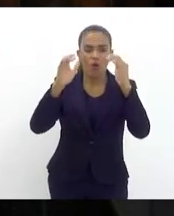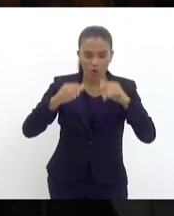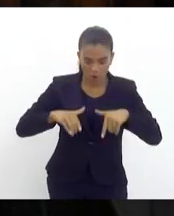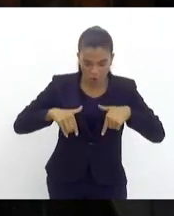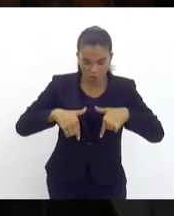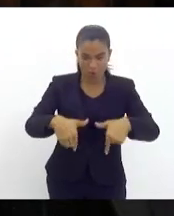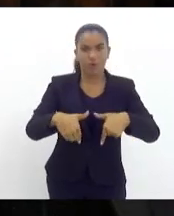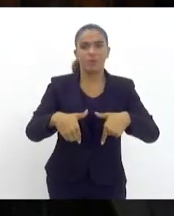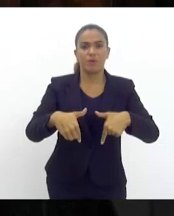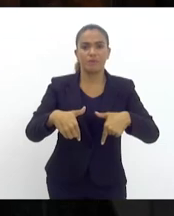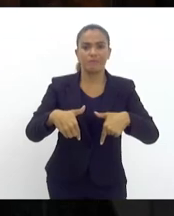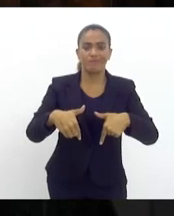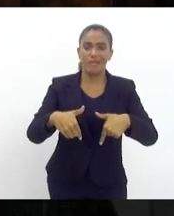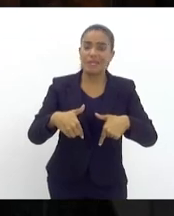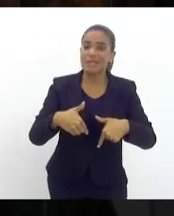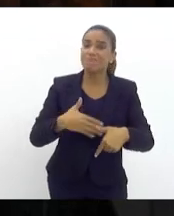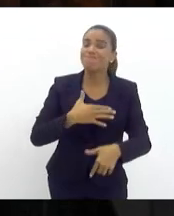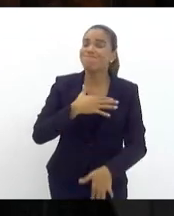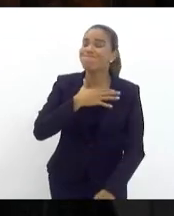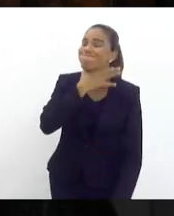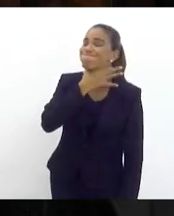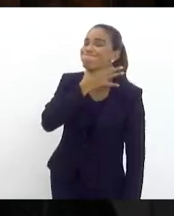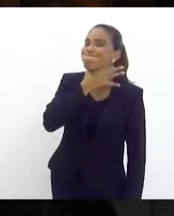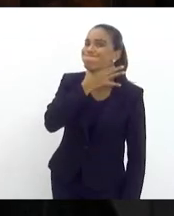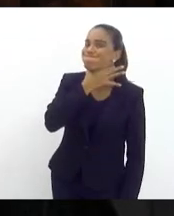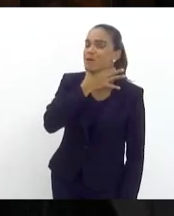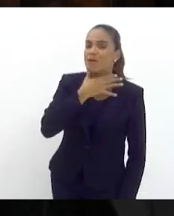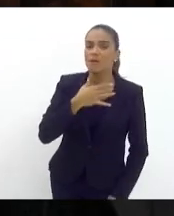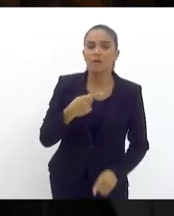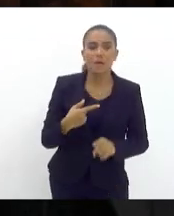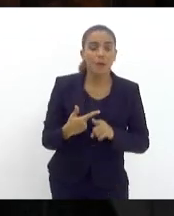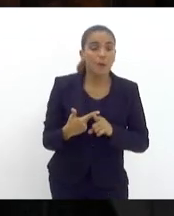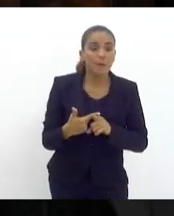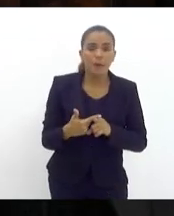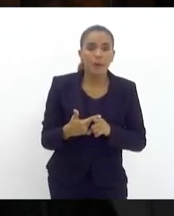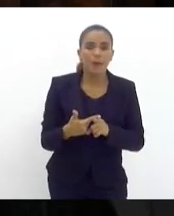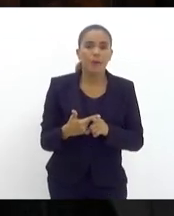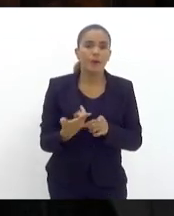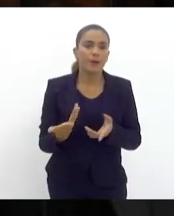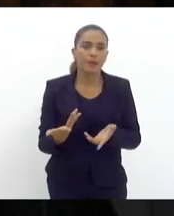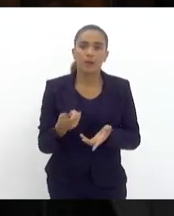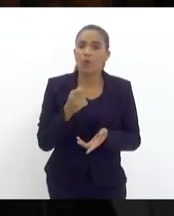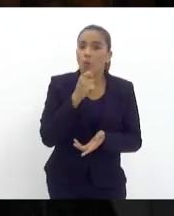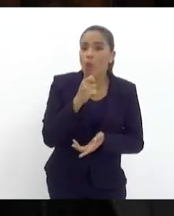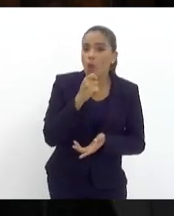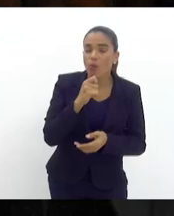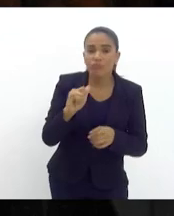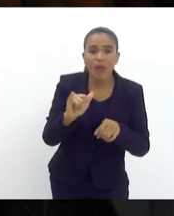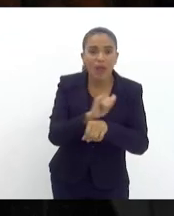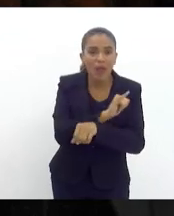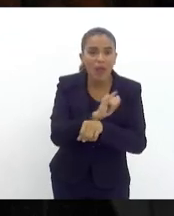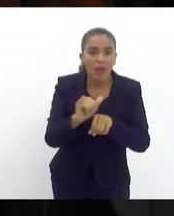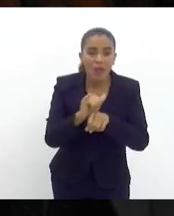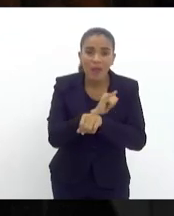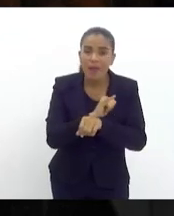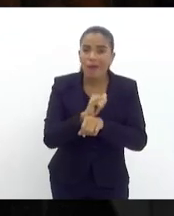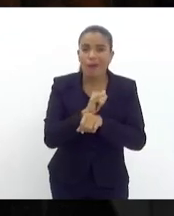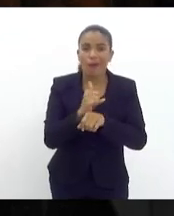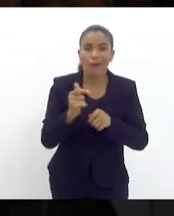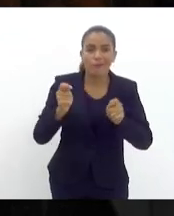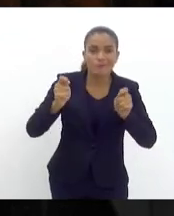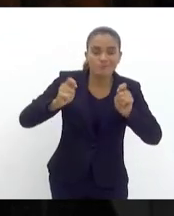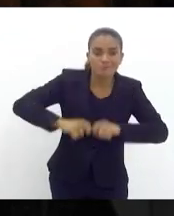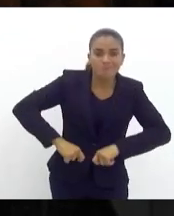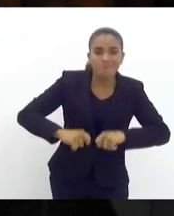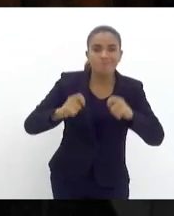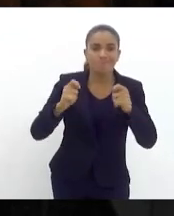e se arrebentam porque acabam não tendo os recursos suficientes